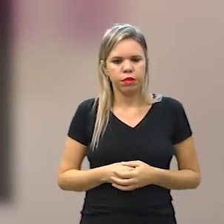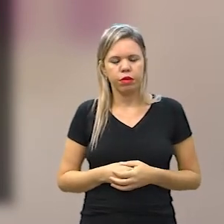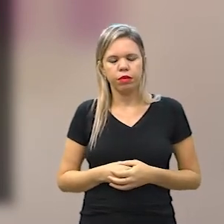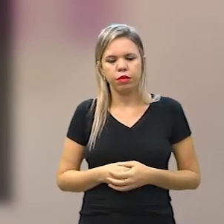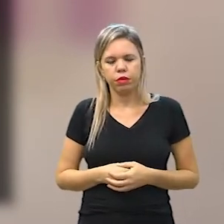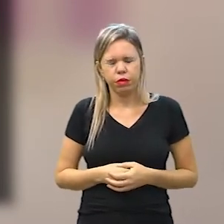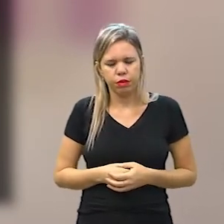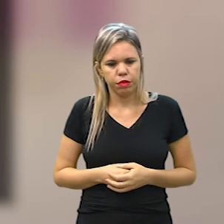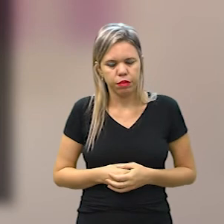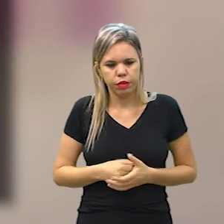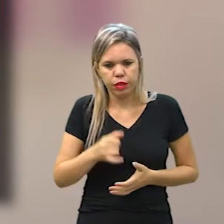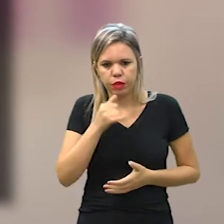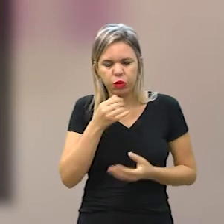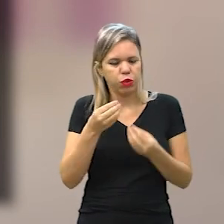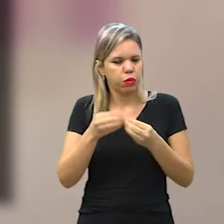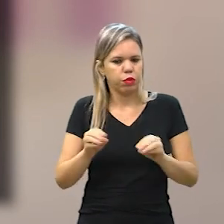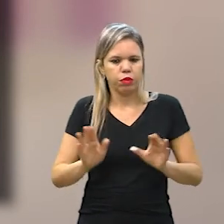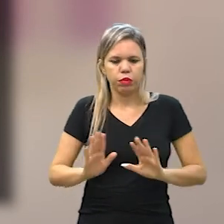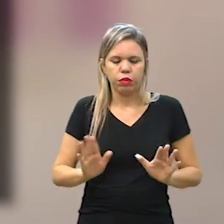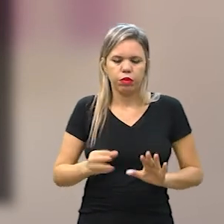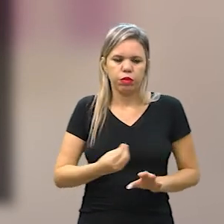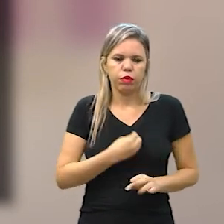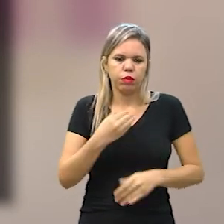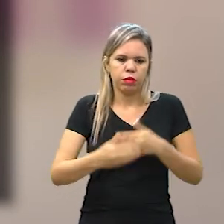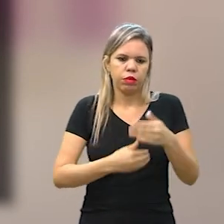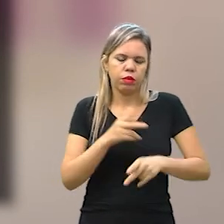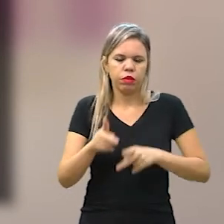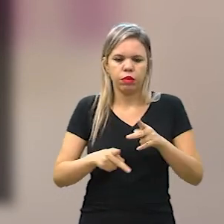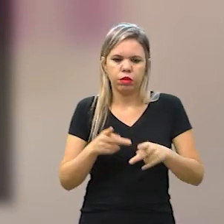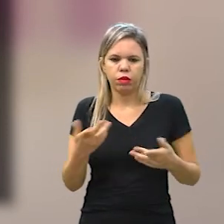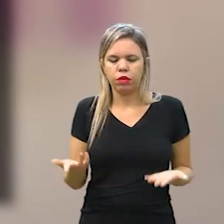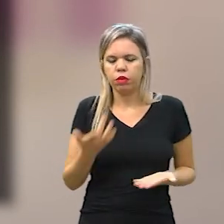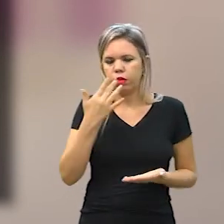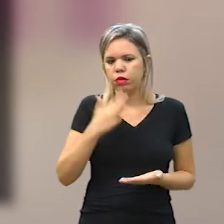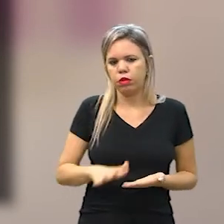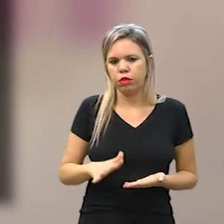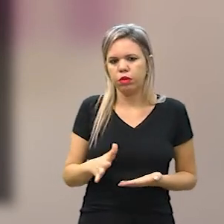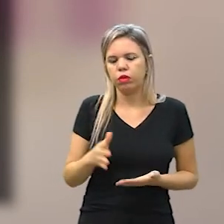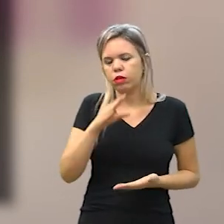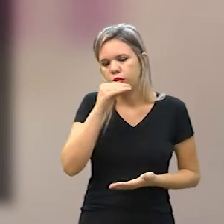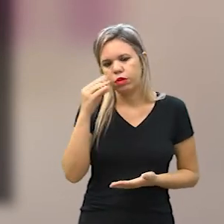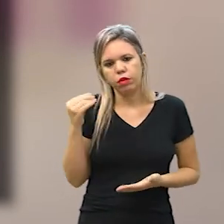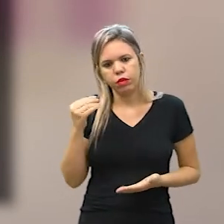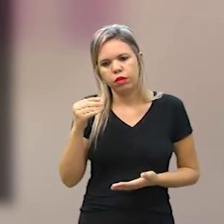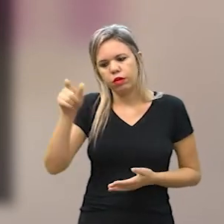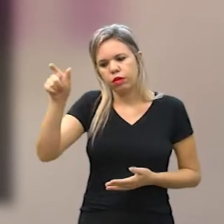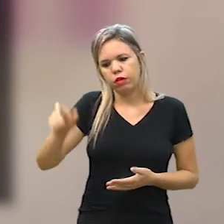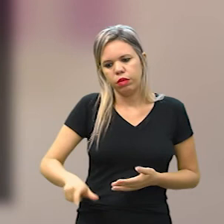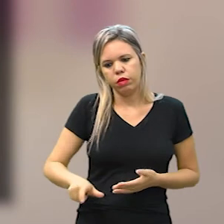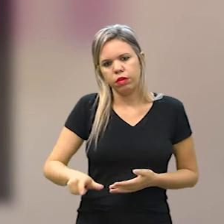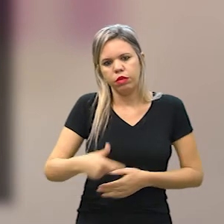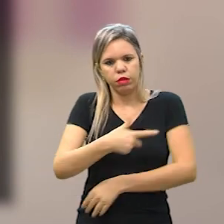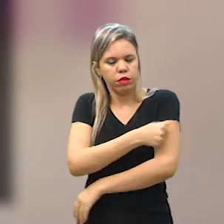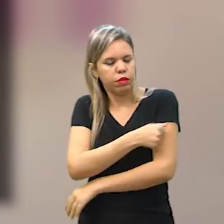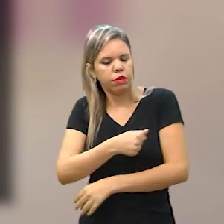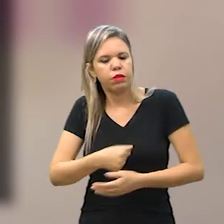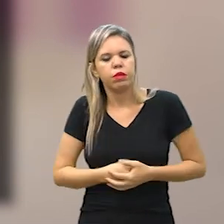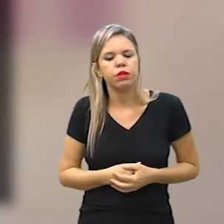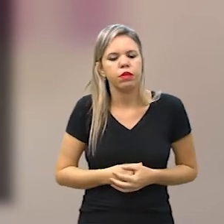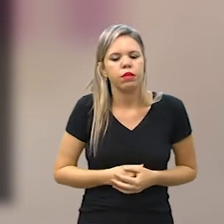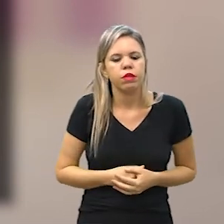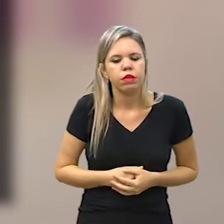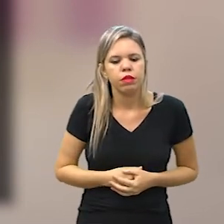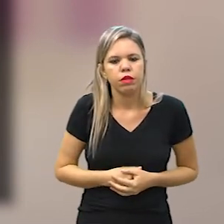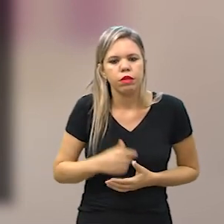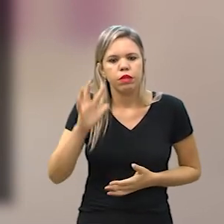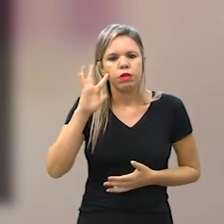não, nada que interfira, né, com a vida diária da criança ou do adolescente ou daquela pessoa que tomou a vacina